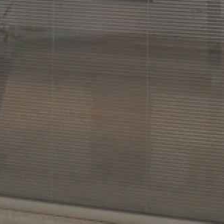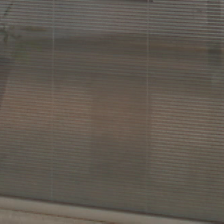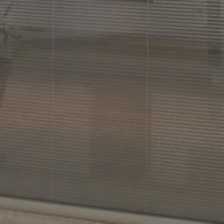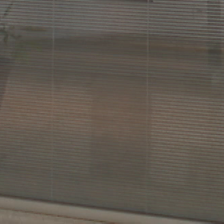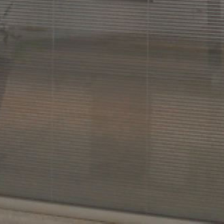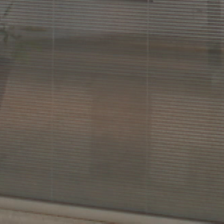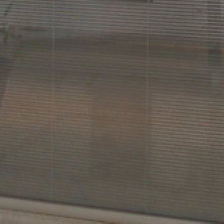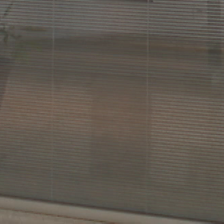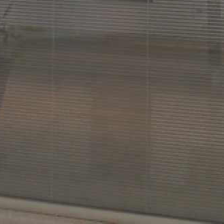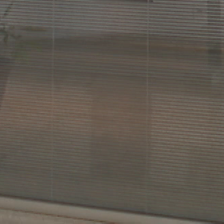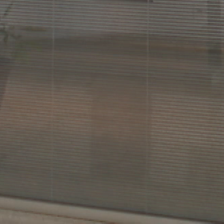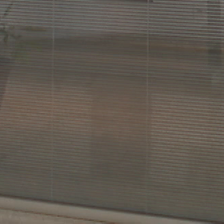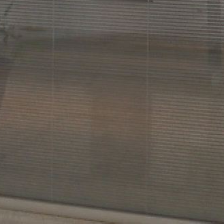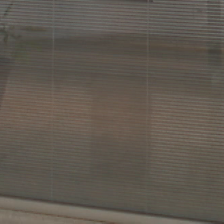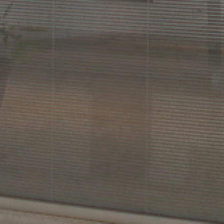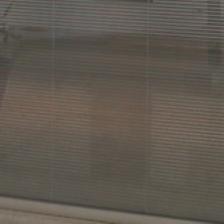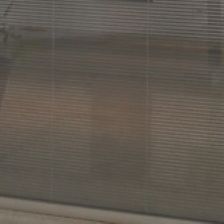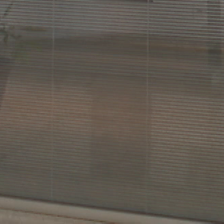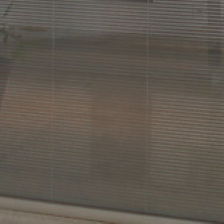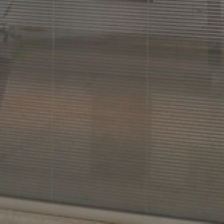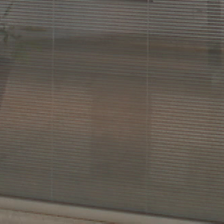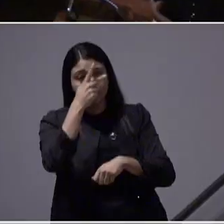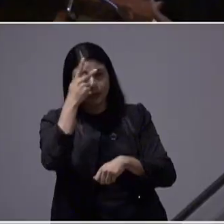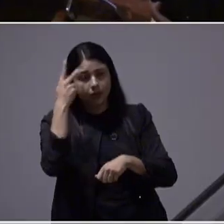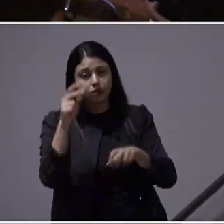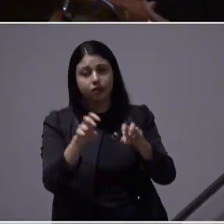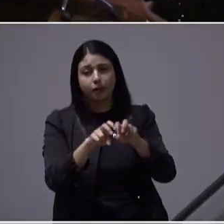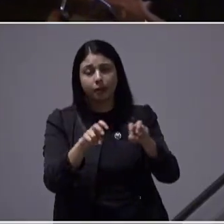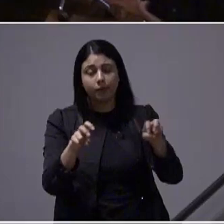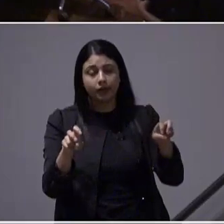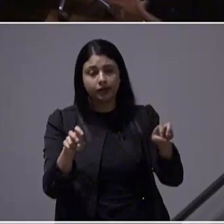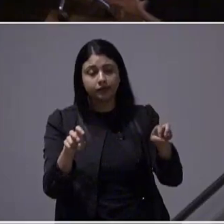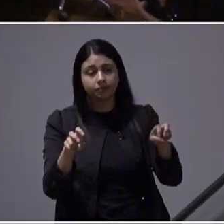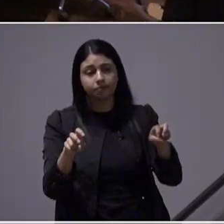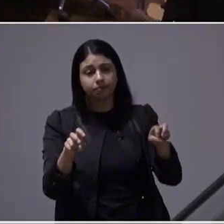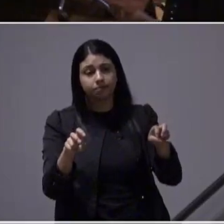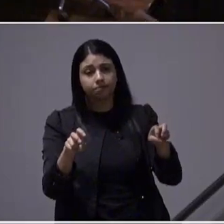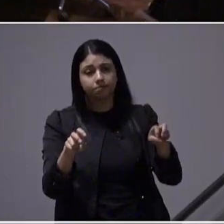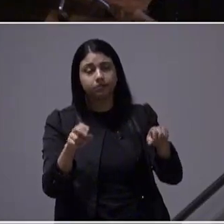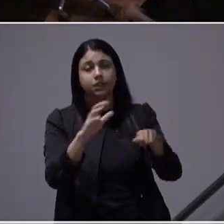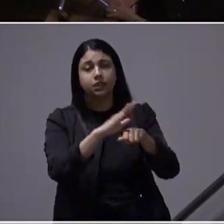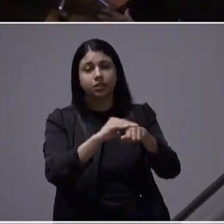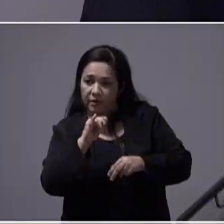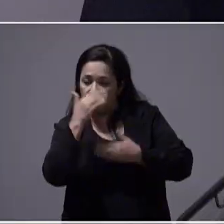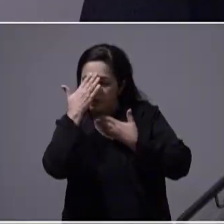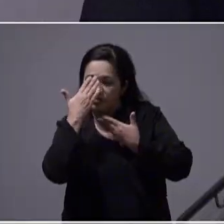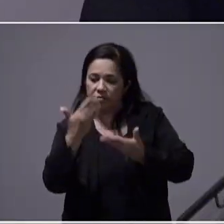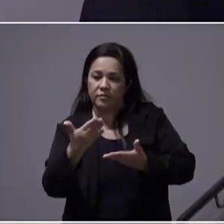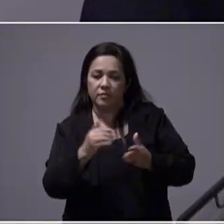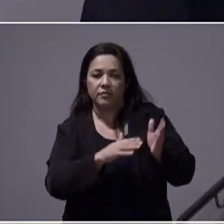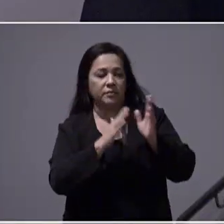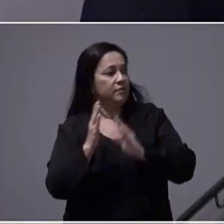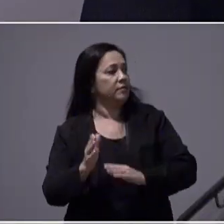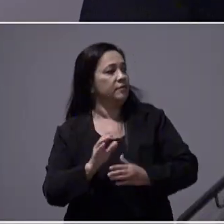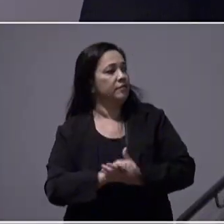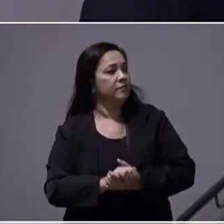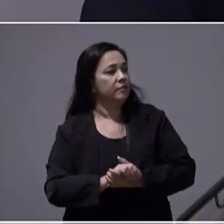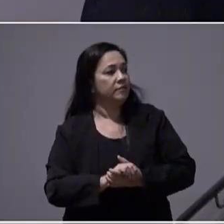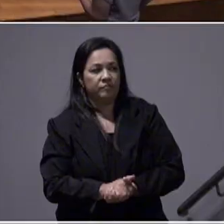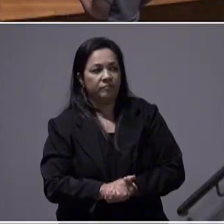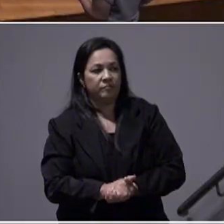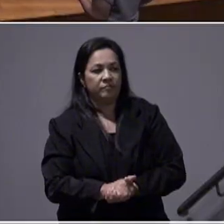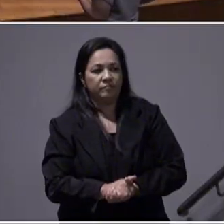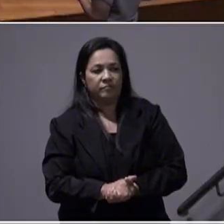trabalho aqui na Câmara Legislativa foram homenageados em em sessão solene idealizada pelo Deputado Pastor Daniel de